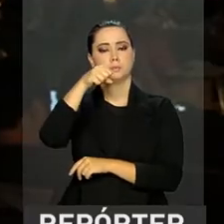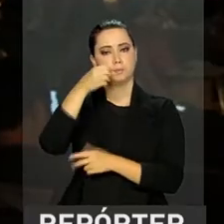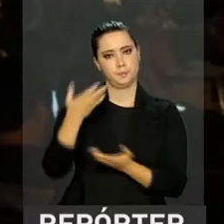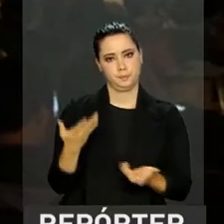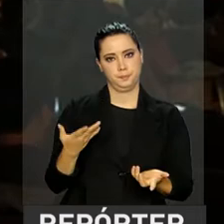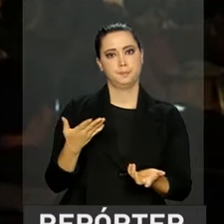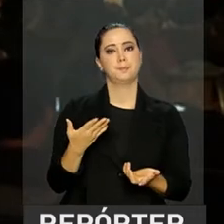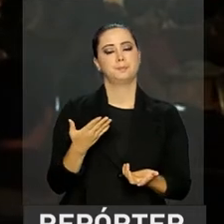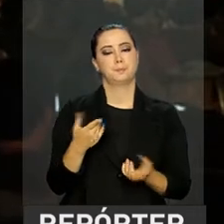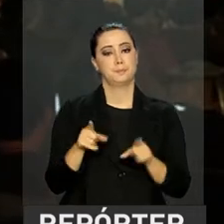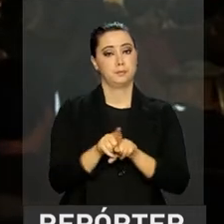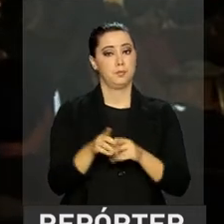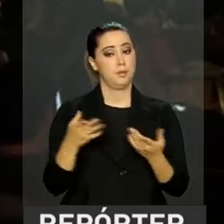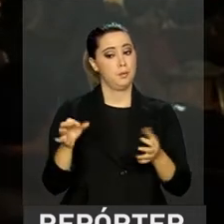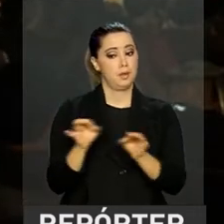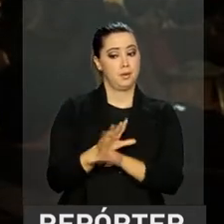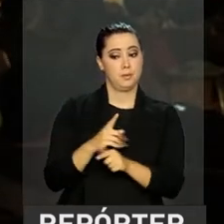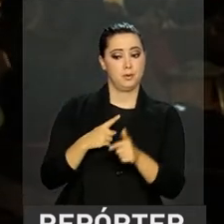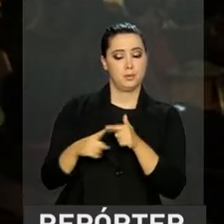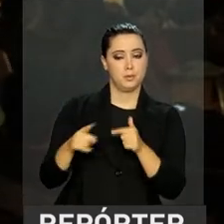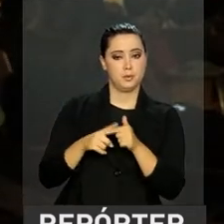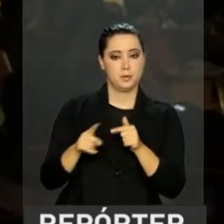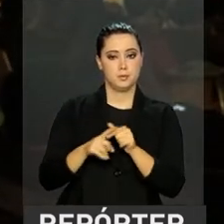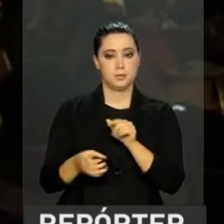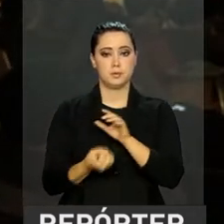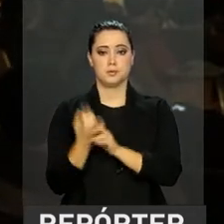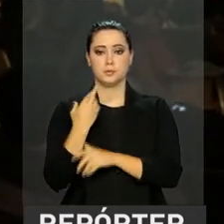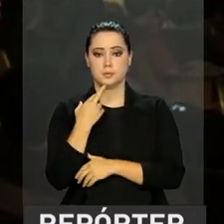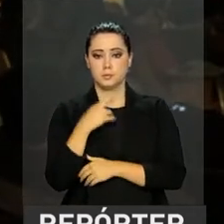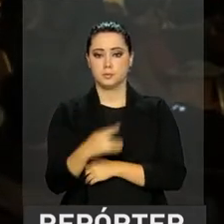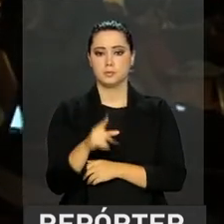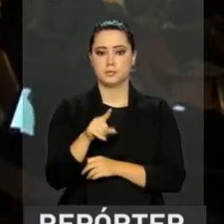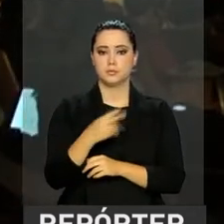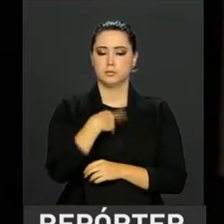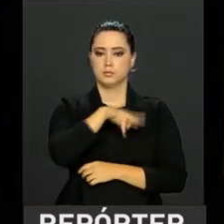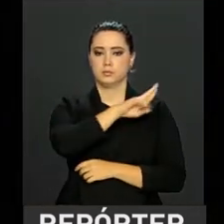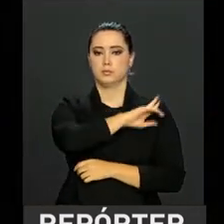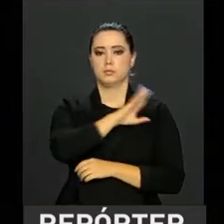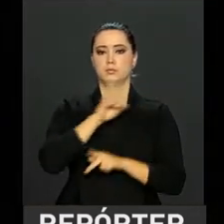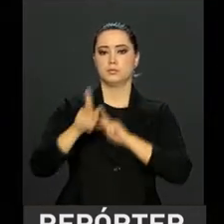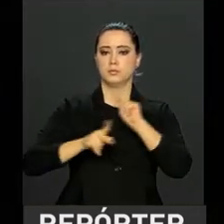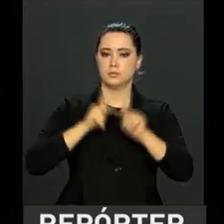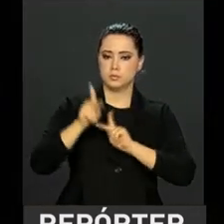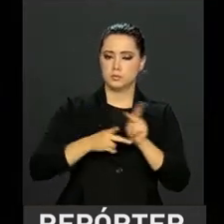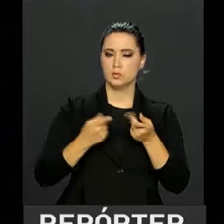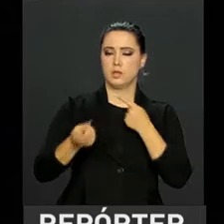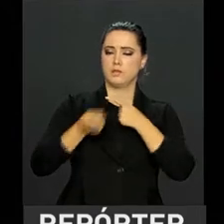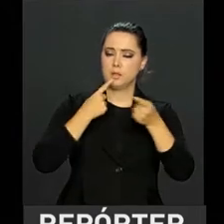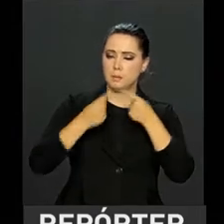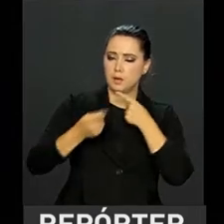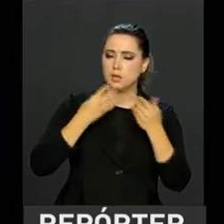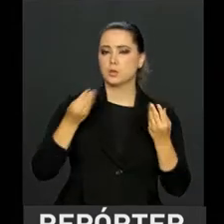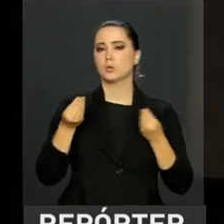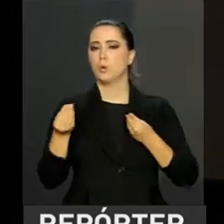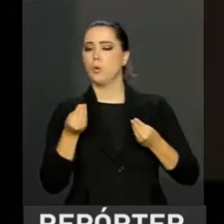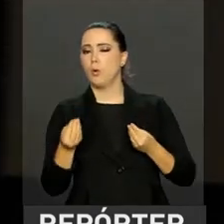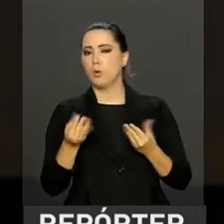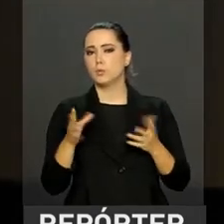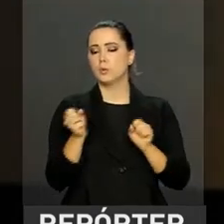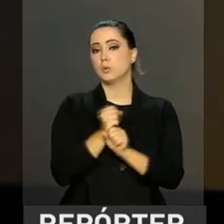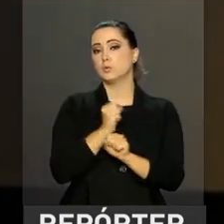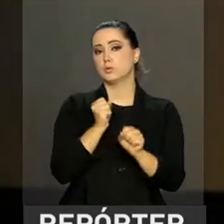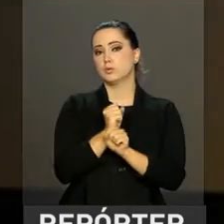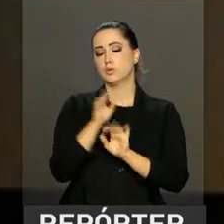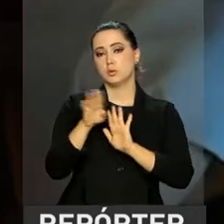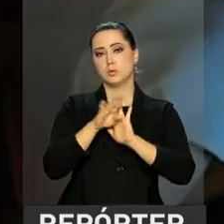o problema e criar soluções para o lixo marinho, representantes do poder público vêm realizando debates. O objetivo é construir